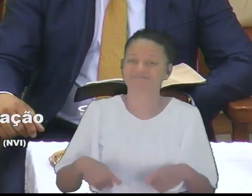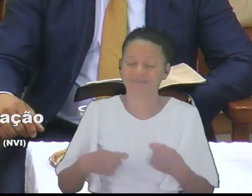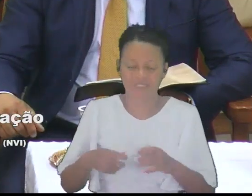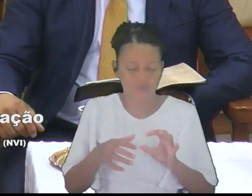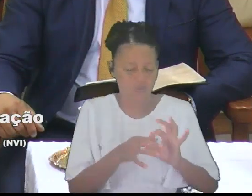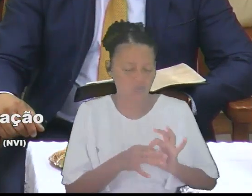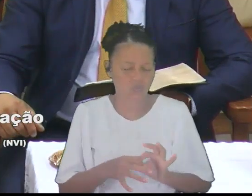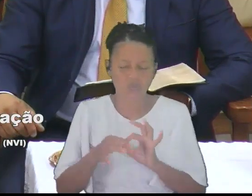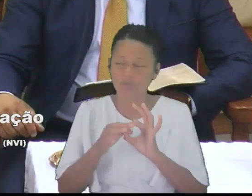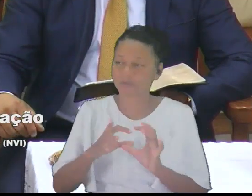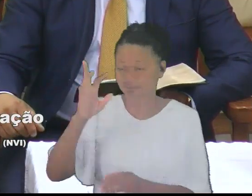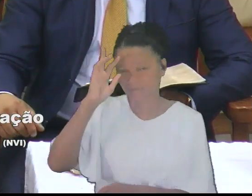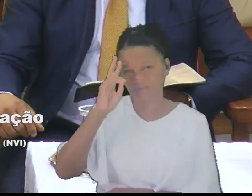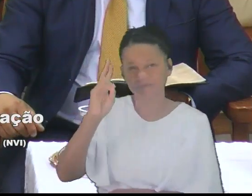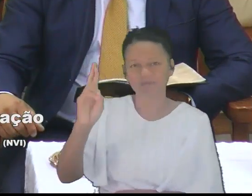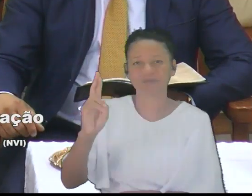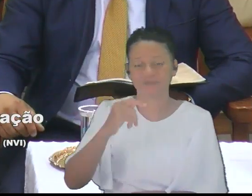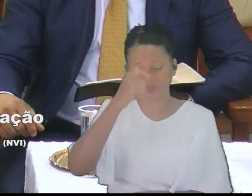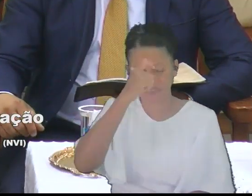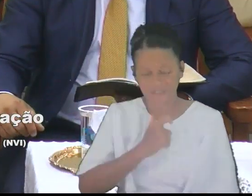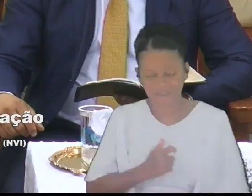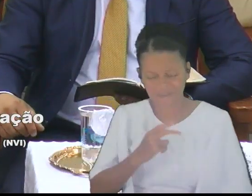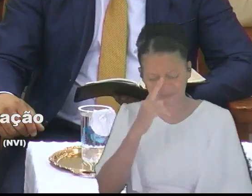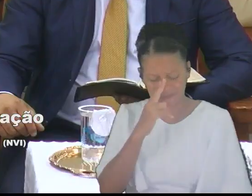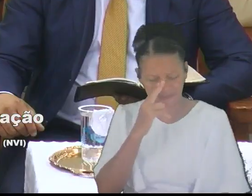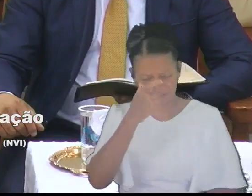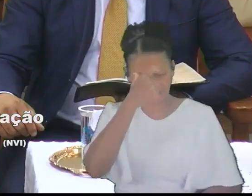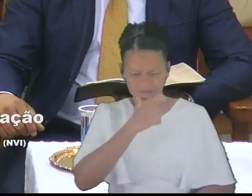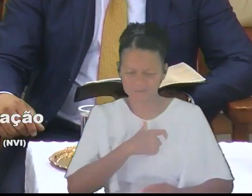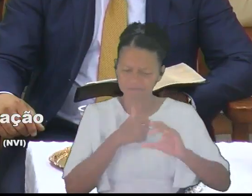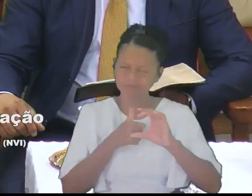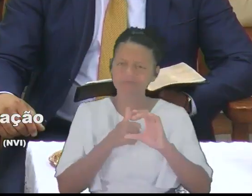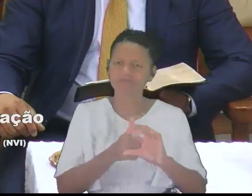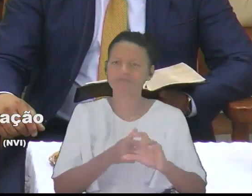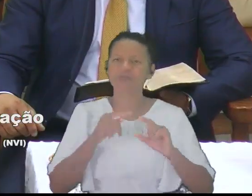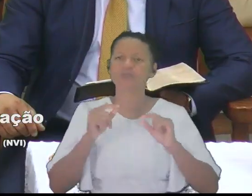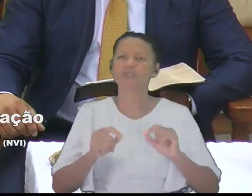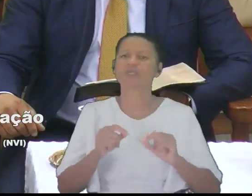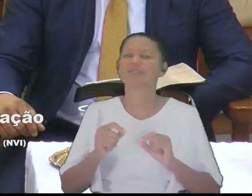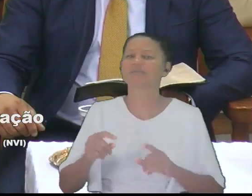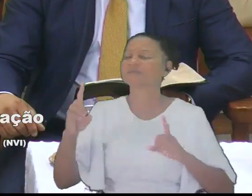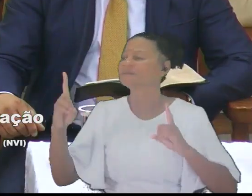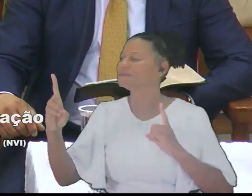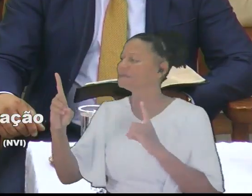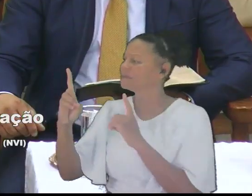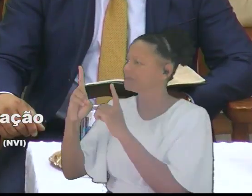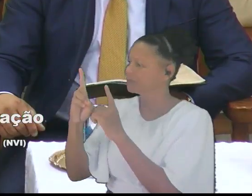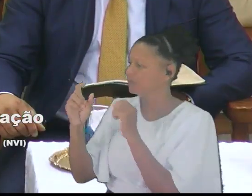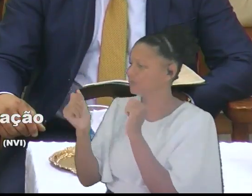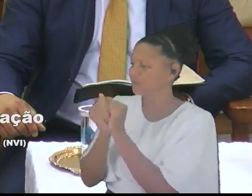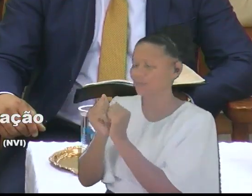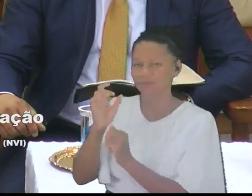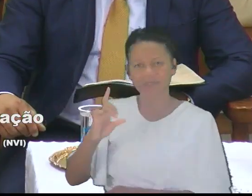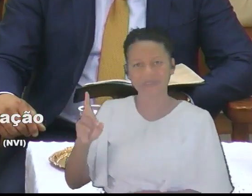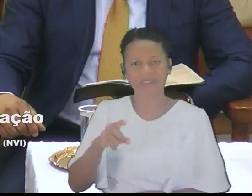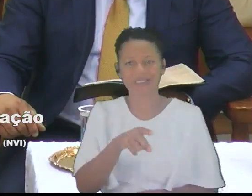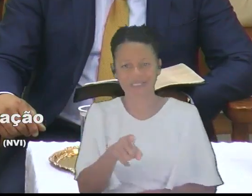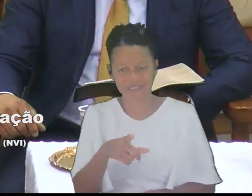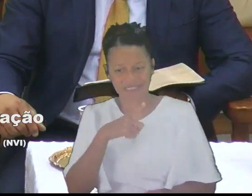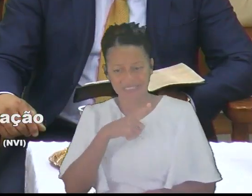comunhão com o Senhor. Ser cristão, ser crente, é uma aproximação de Deus. É você